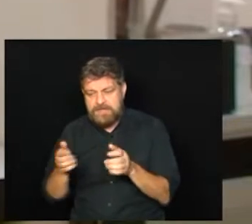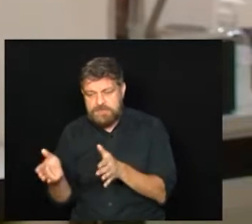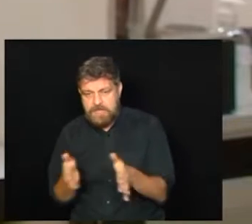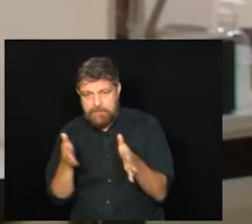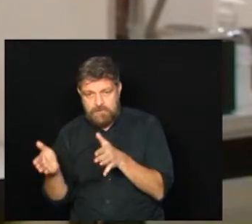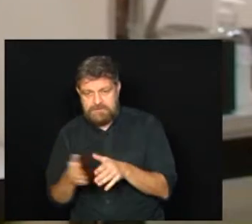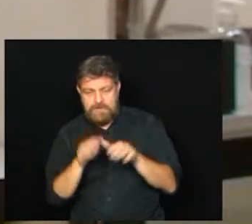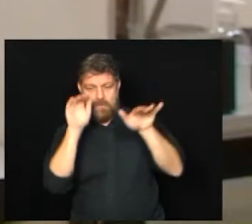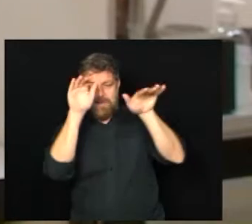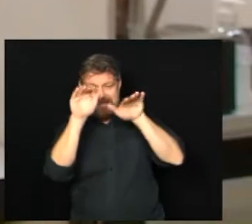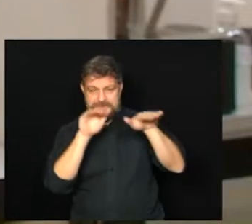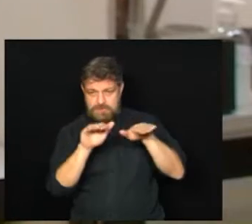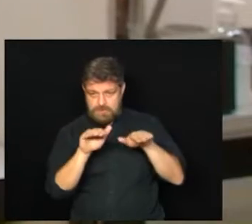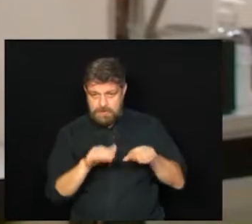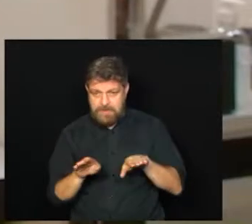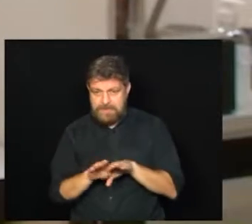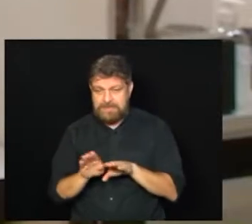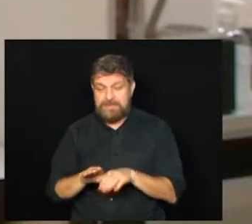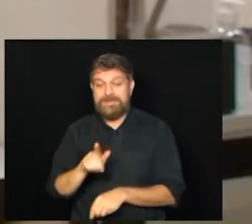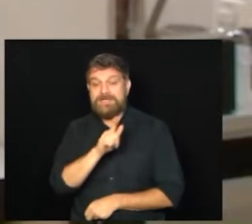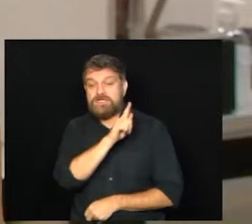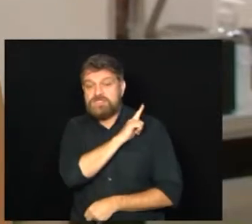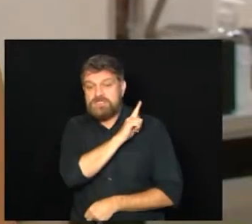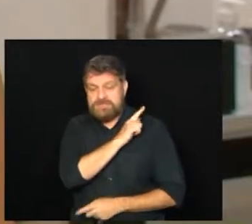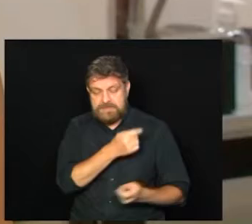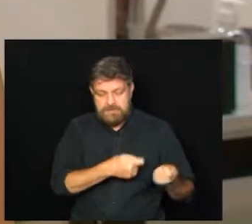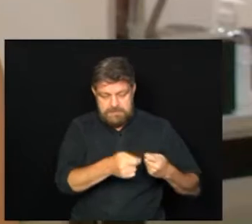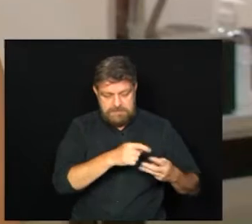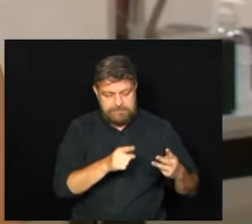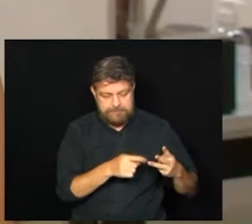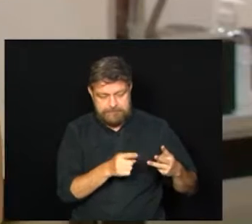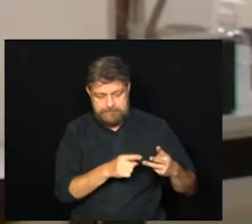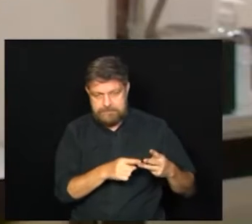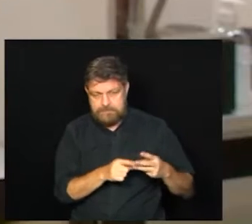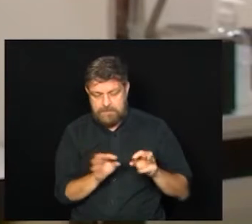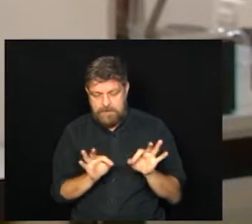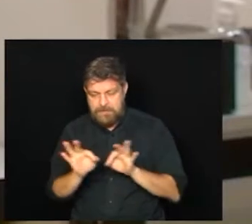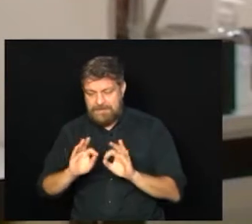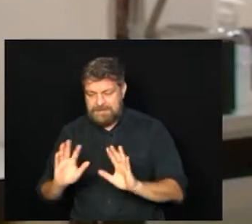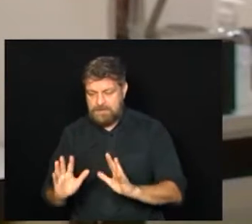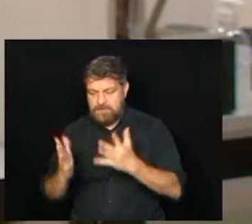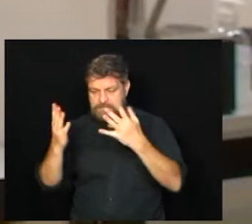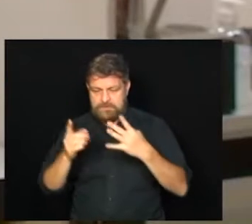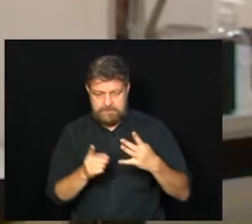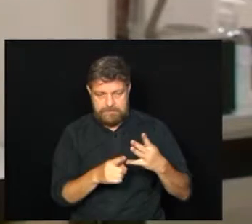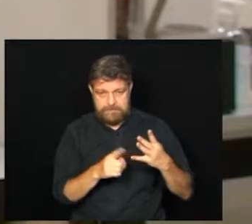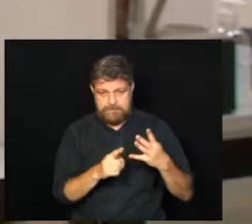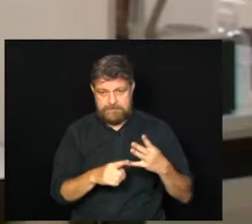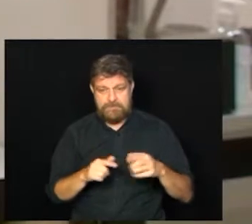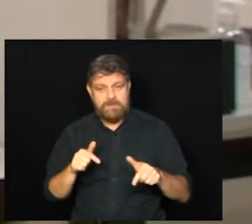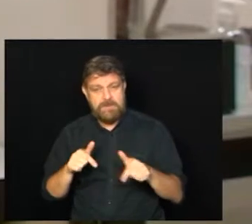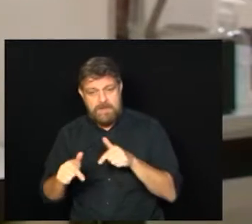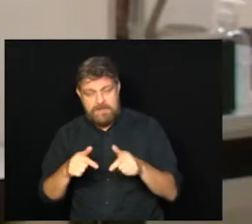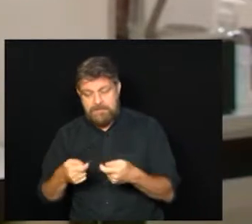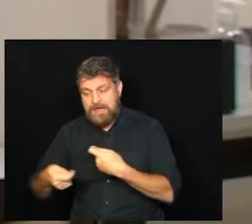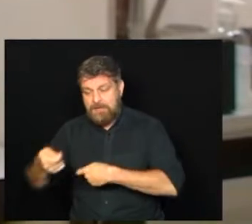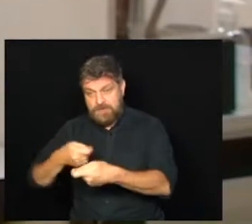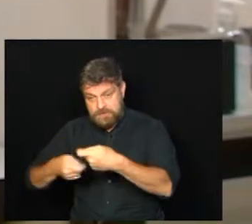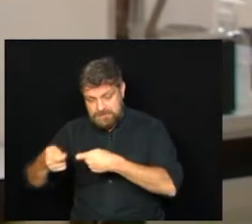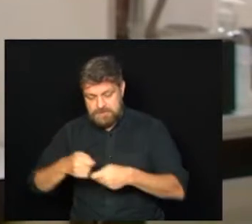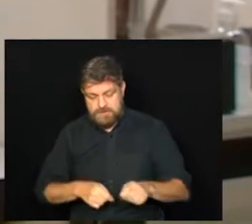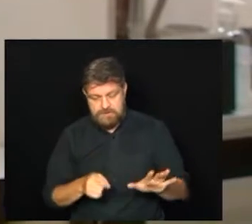estoque, gestão administrativa, organização de eventos, rotinas e serviços